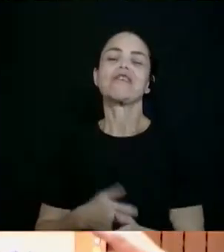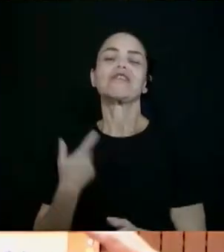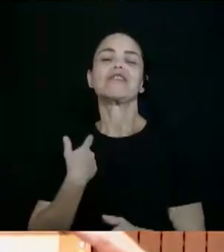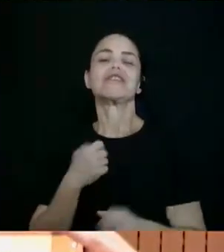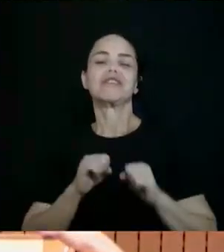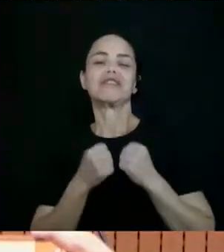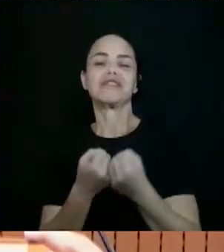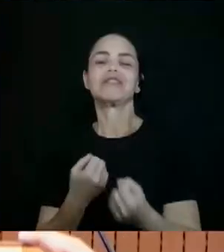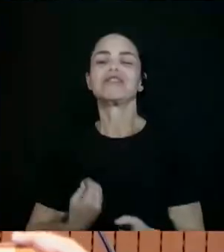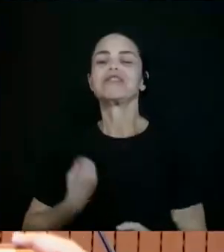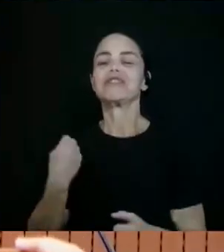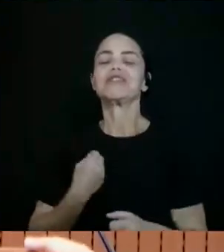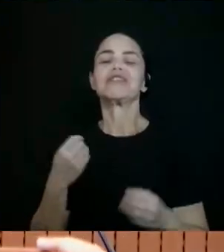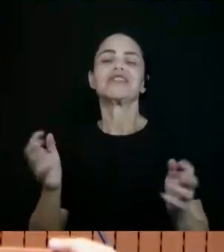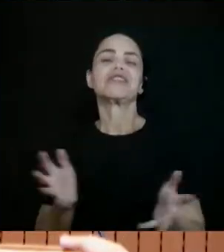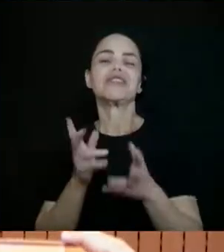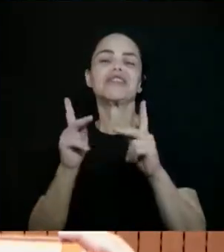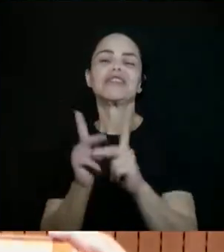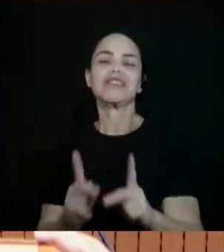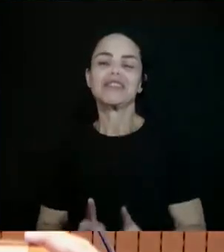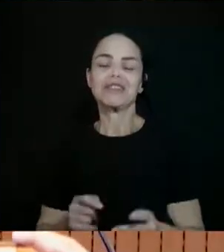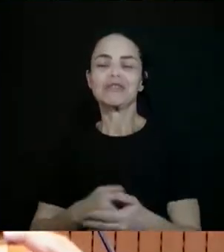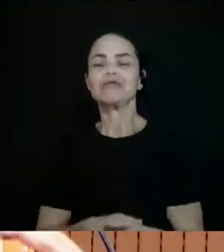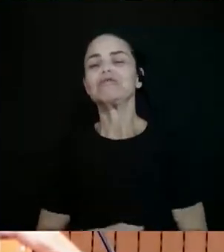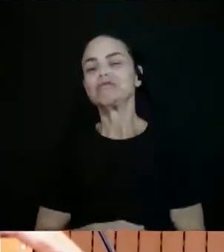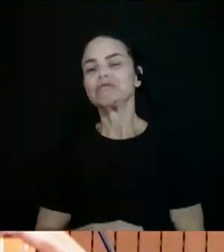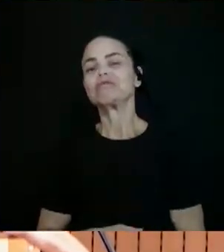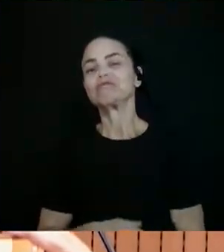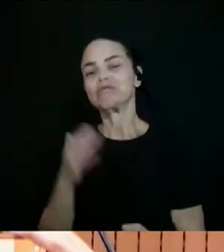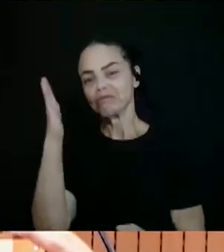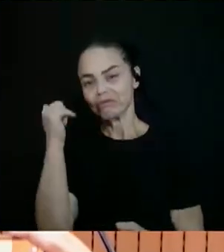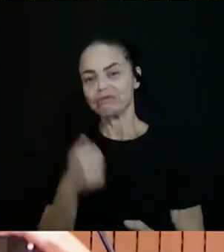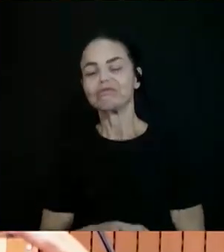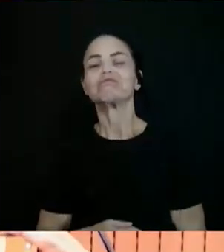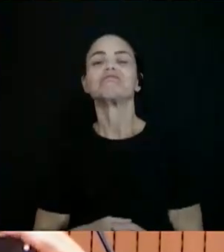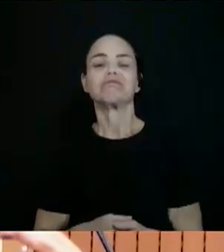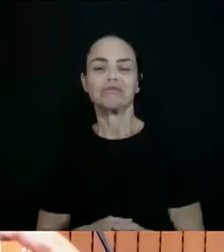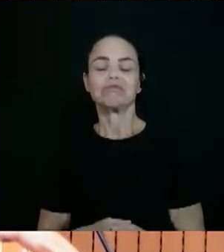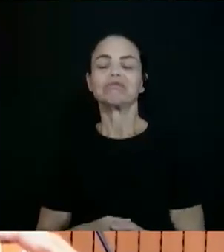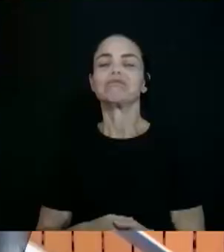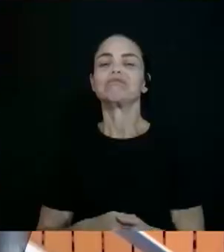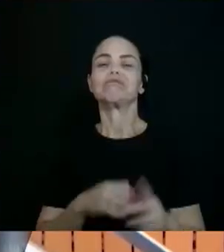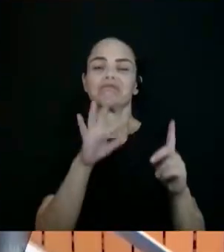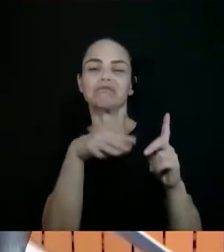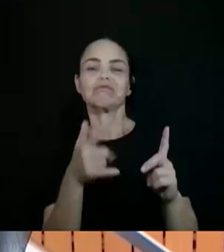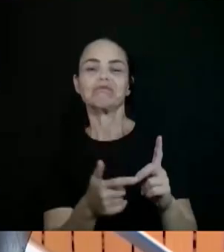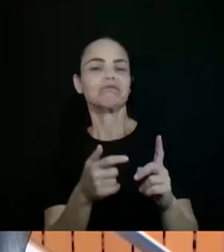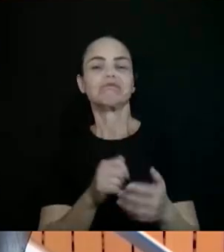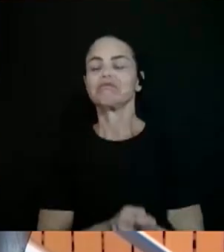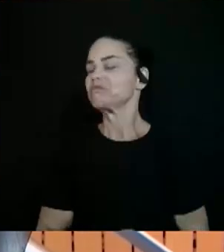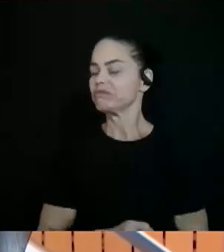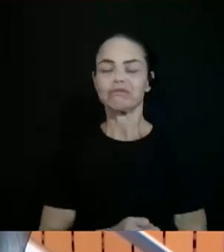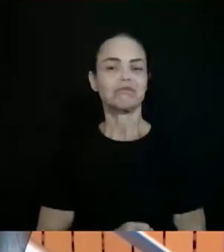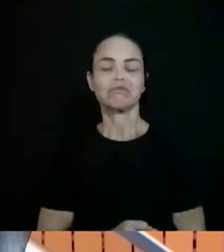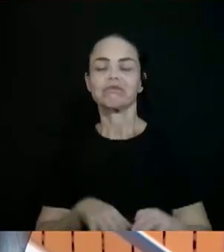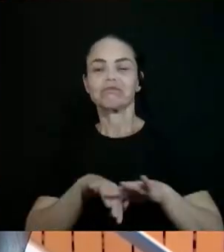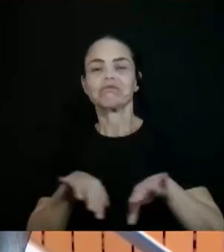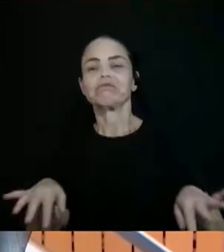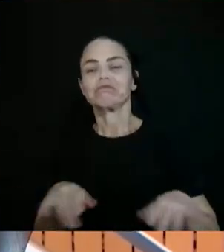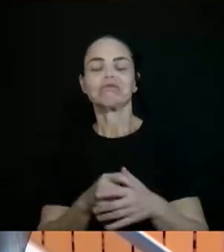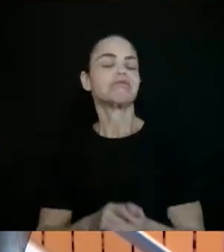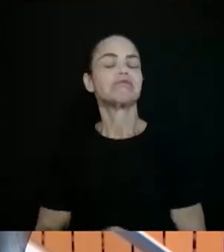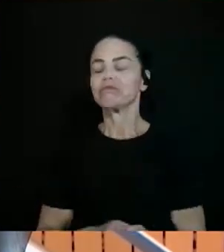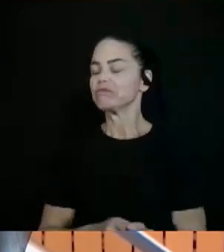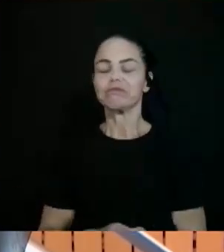paz. E nós sabemos que essa honraria não se trata apenas de uma distinção formal, trata-se